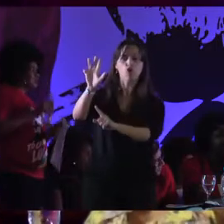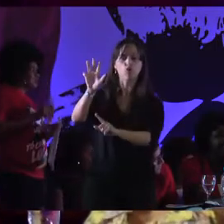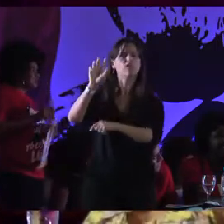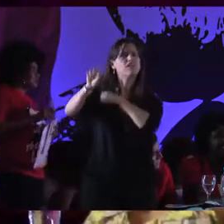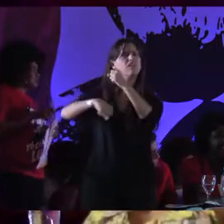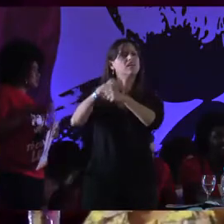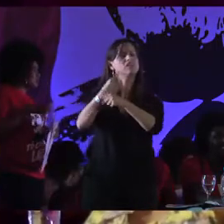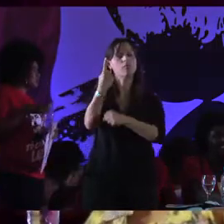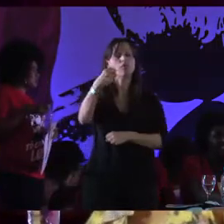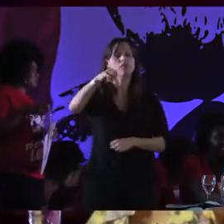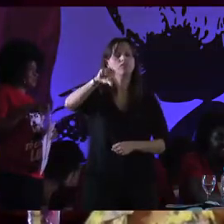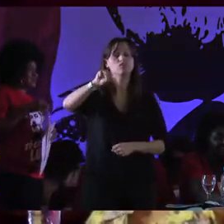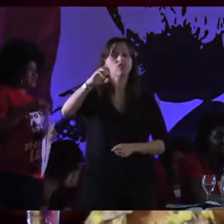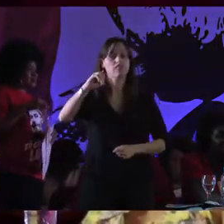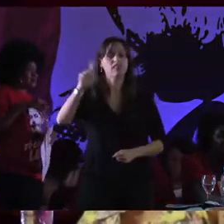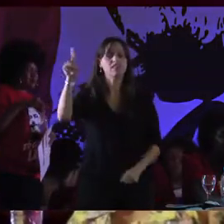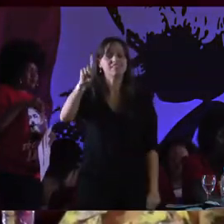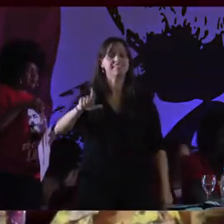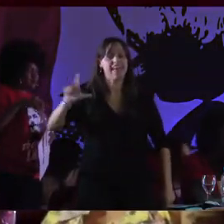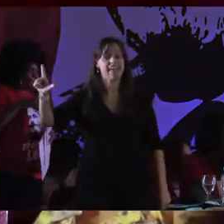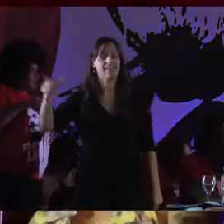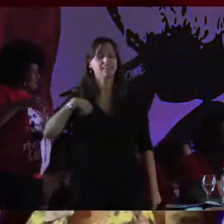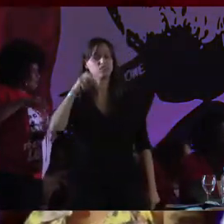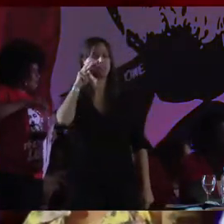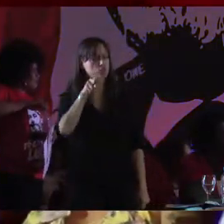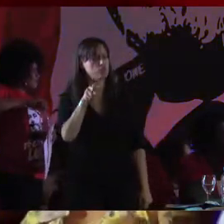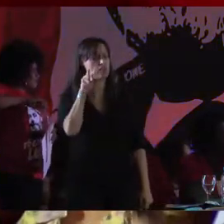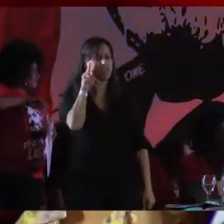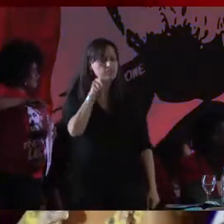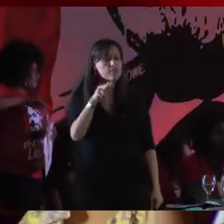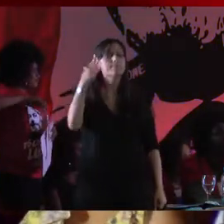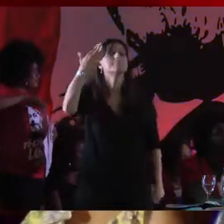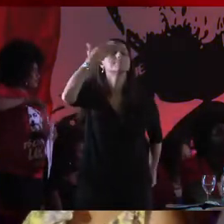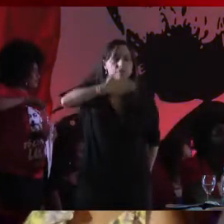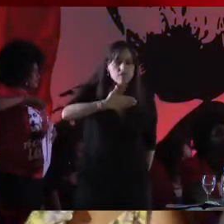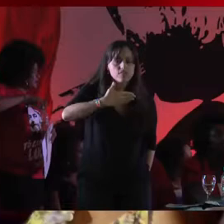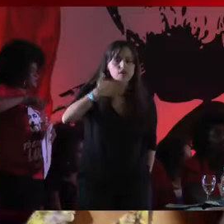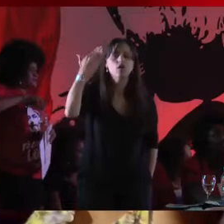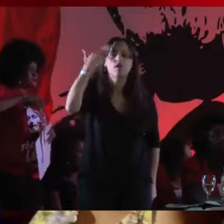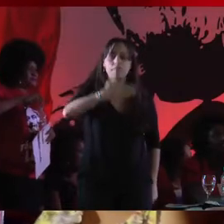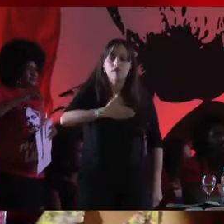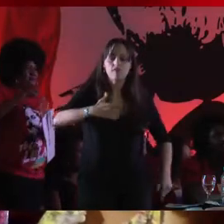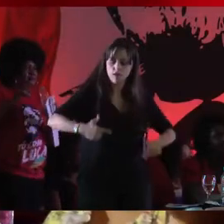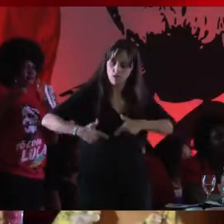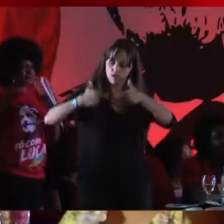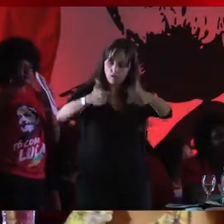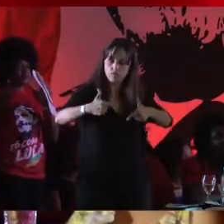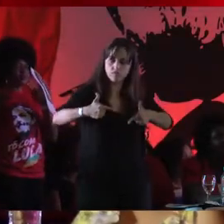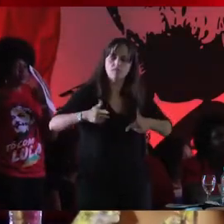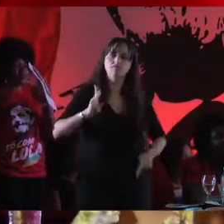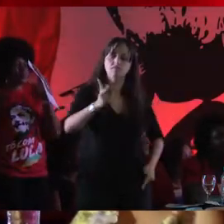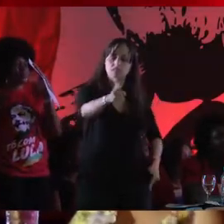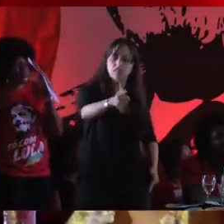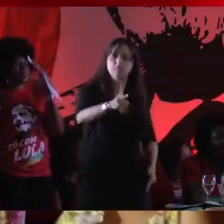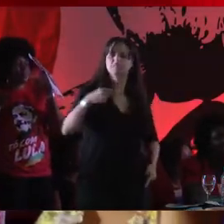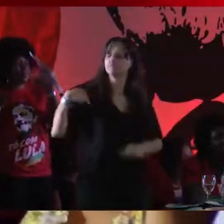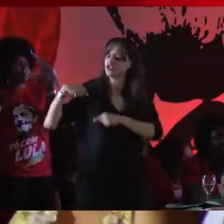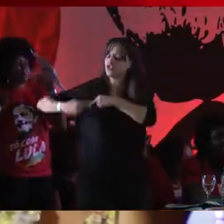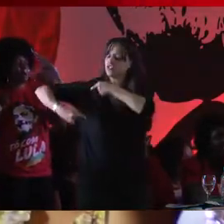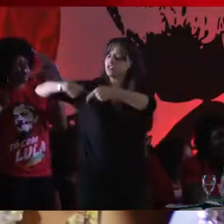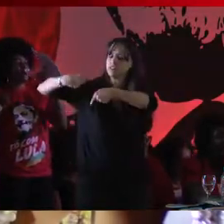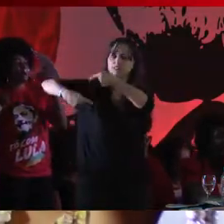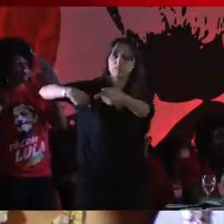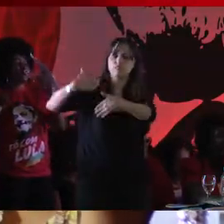Miguel, lá na Zona Leste. Peguei, dei uma olhada e vi ali a prova de que a luta continua mesmo e que ela atravessa várias